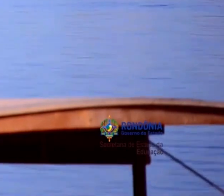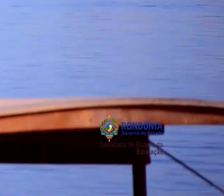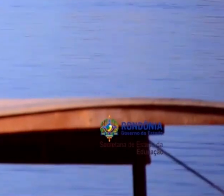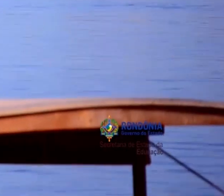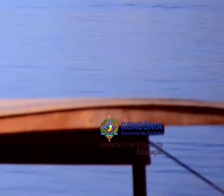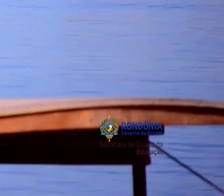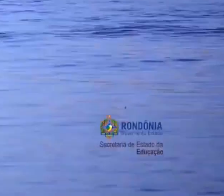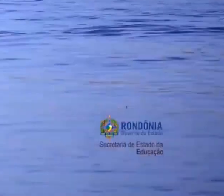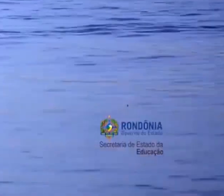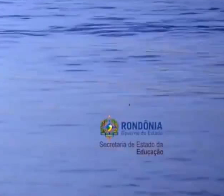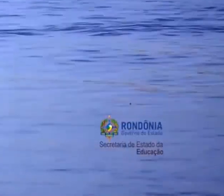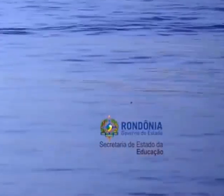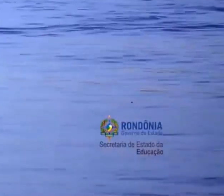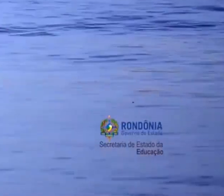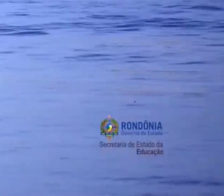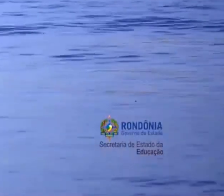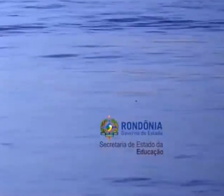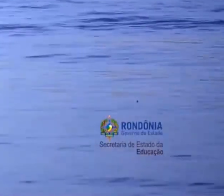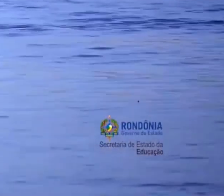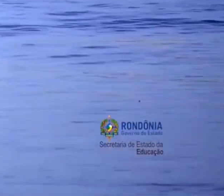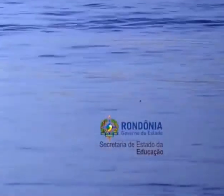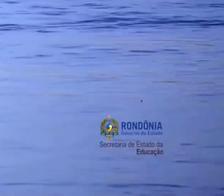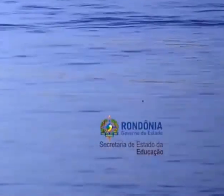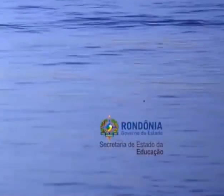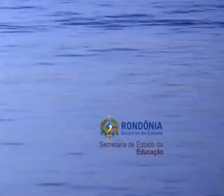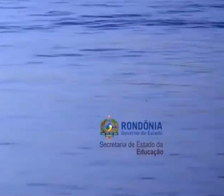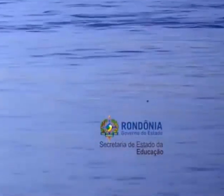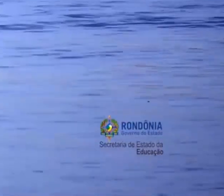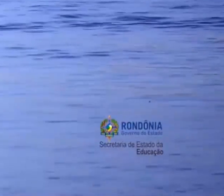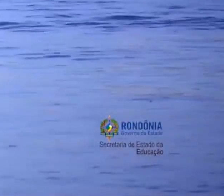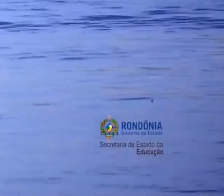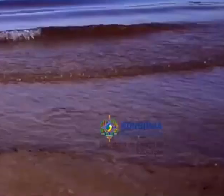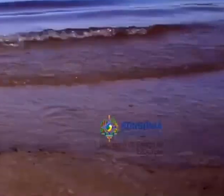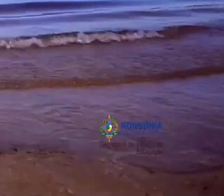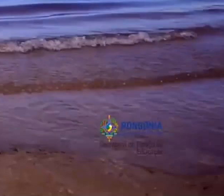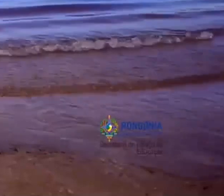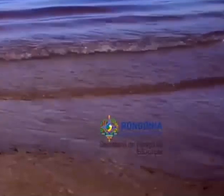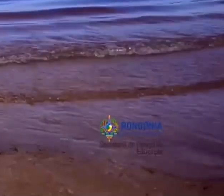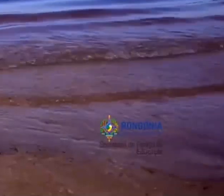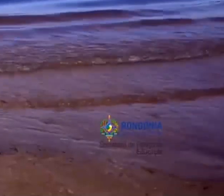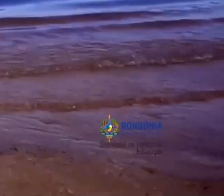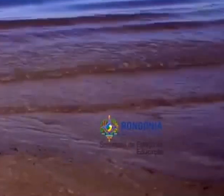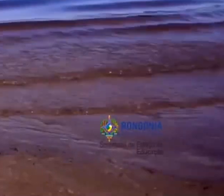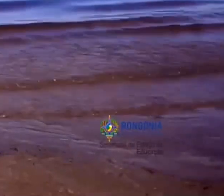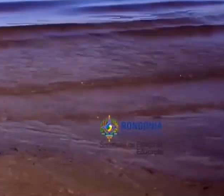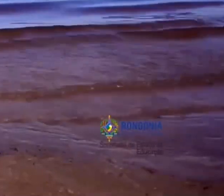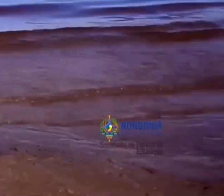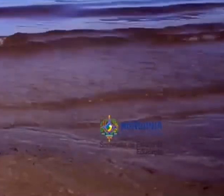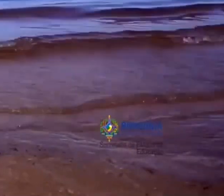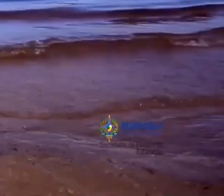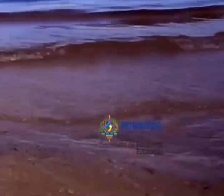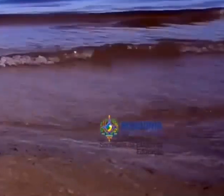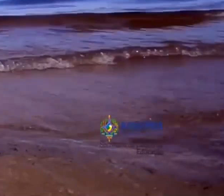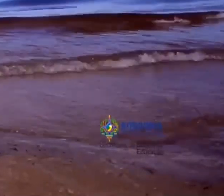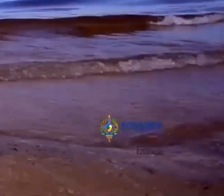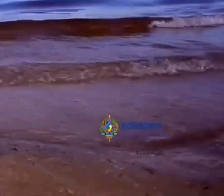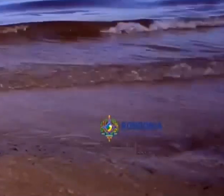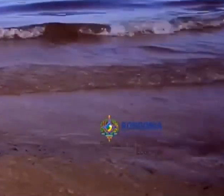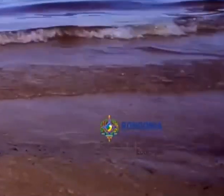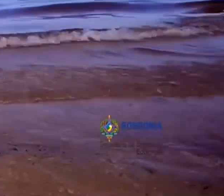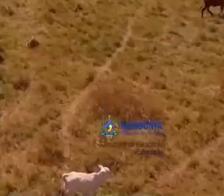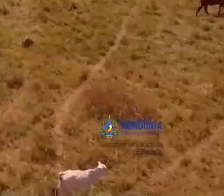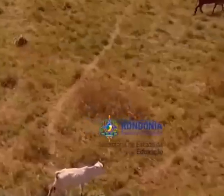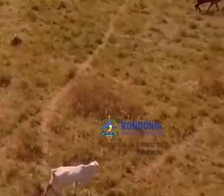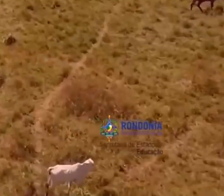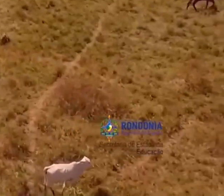do Rio Guaporé, em especial as cercanias de Corumbiara, Cerejeiras e Pimenteiras Oeste, experimentou nos últimos